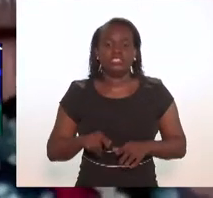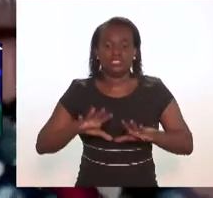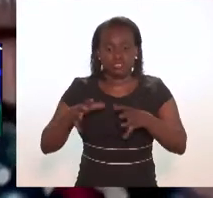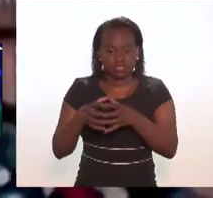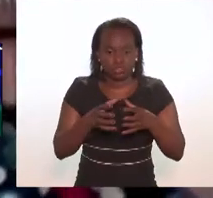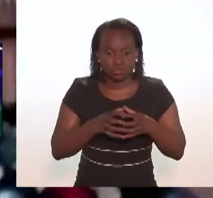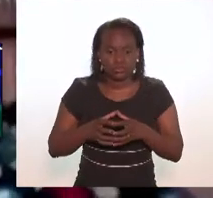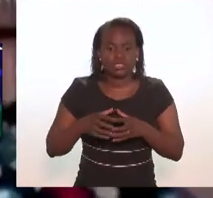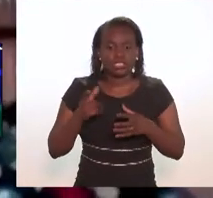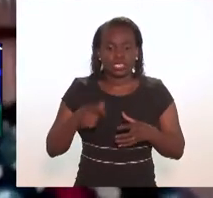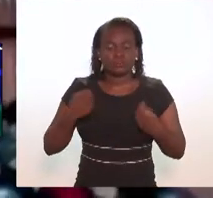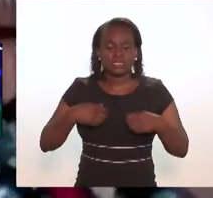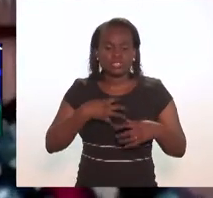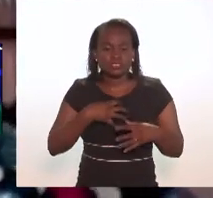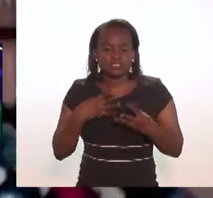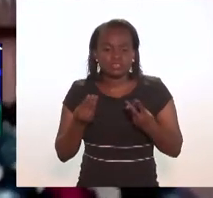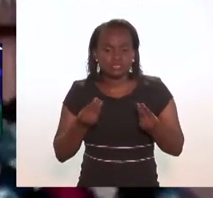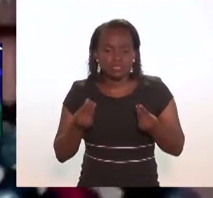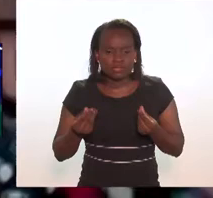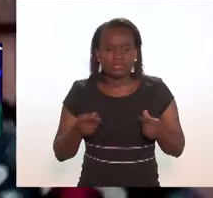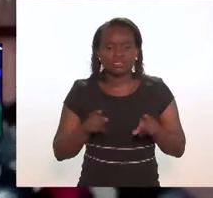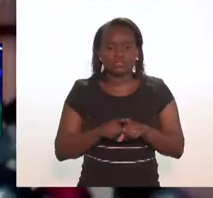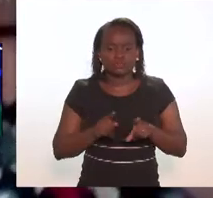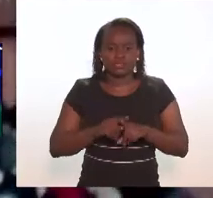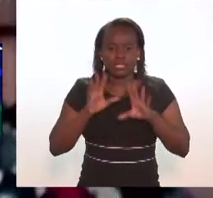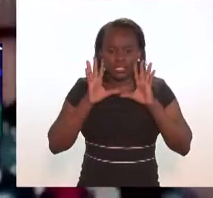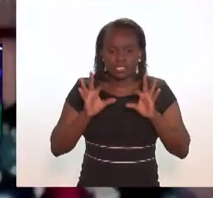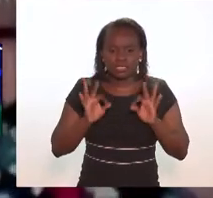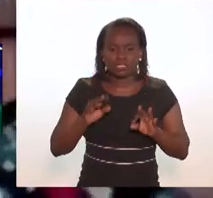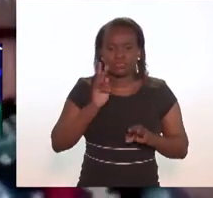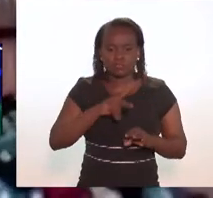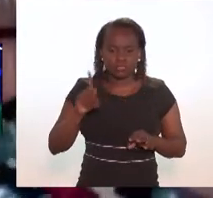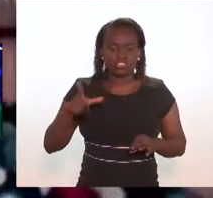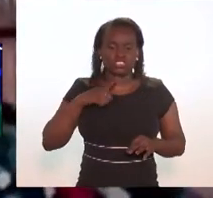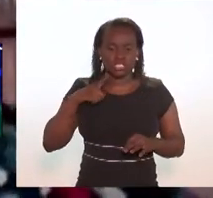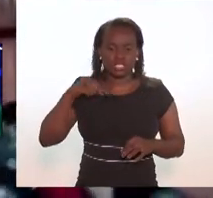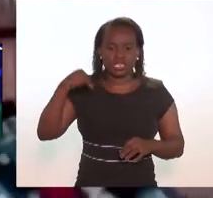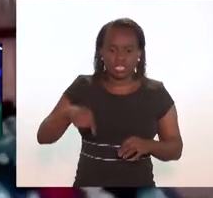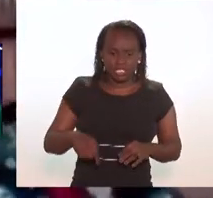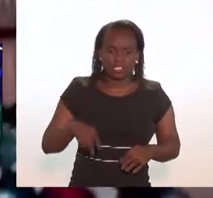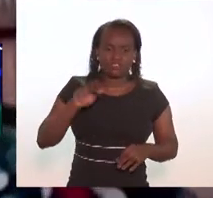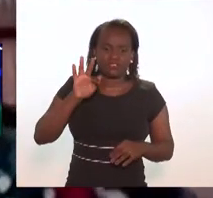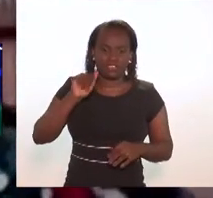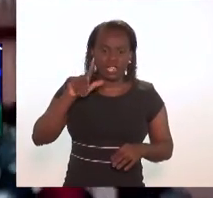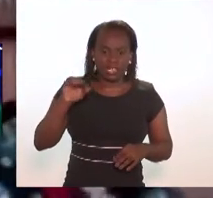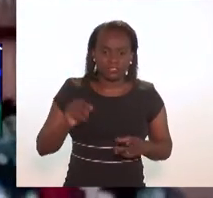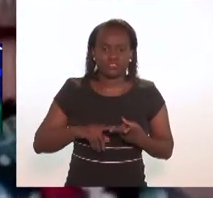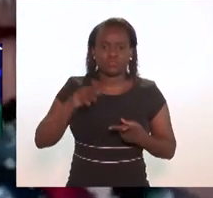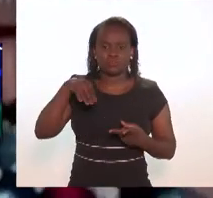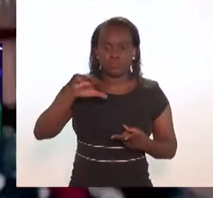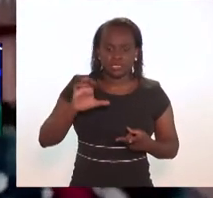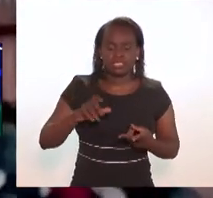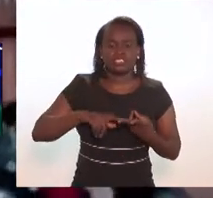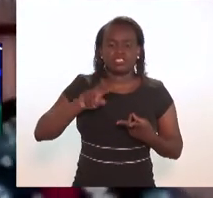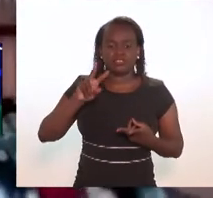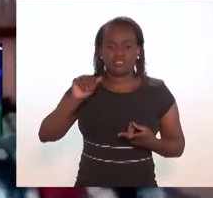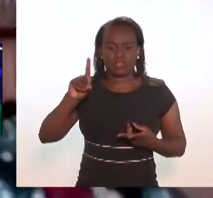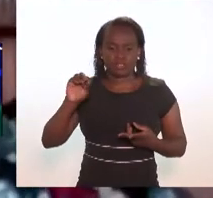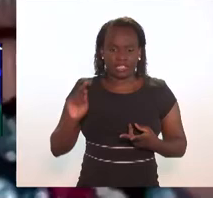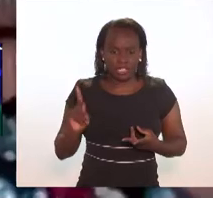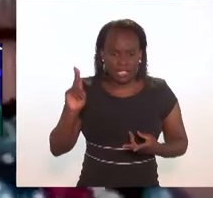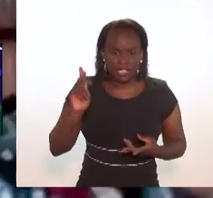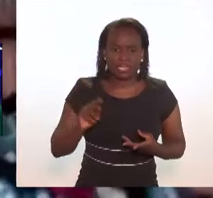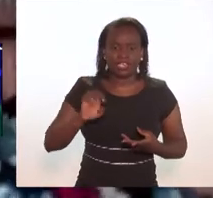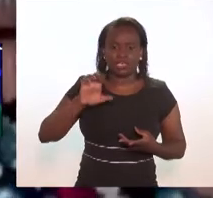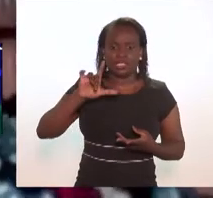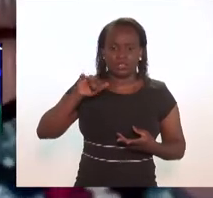que tenham mais sensibilidade, evoco aos professores e professoras aqui, Flávio Serafini, Carlos Mink, Valdec Carneiro,